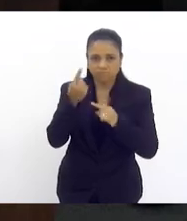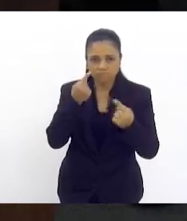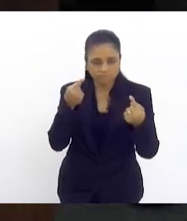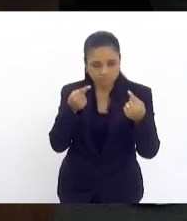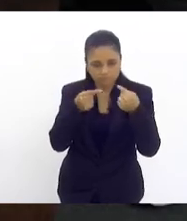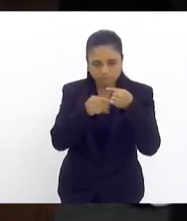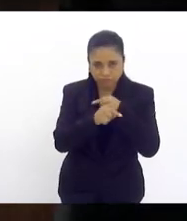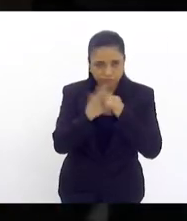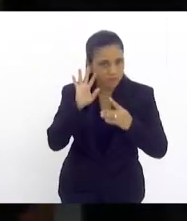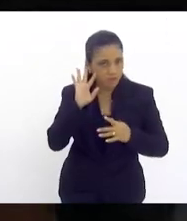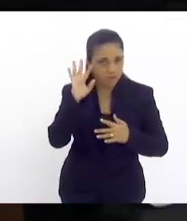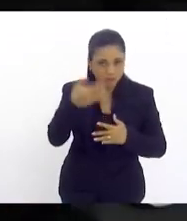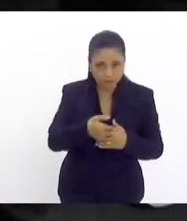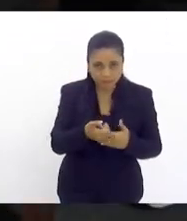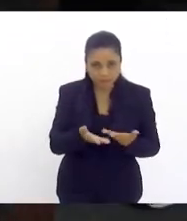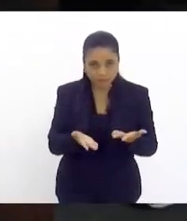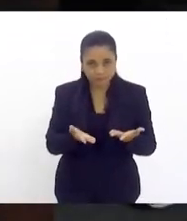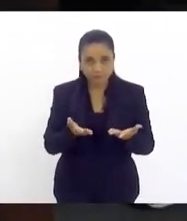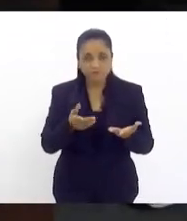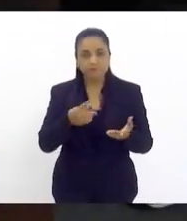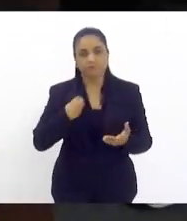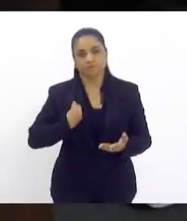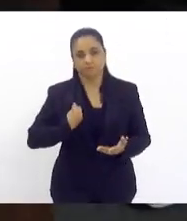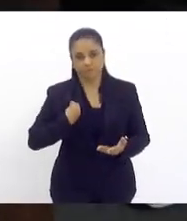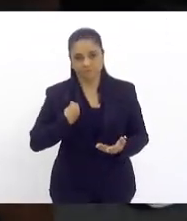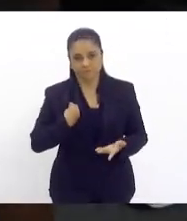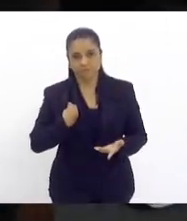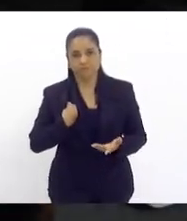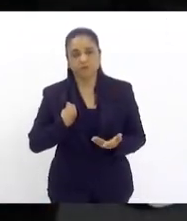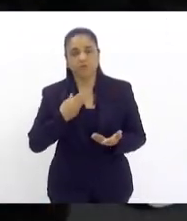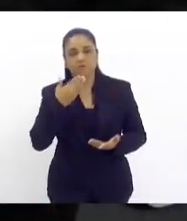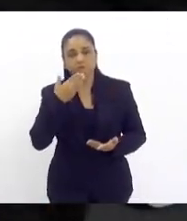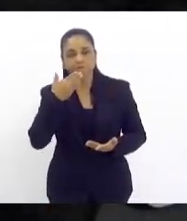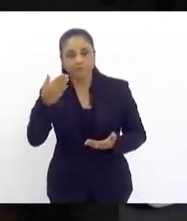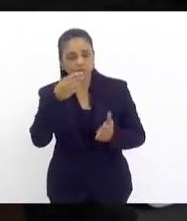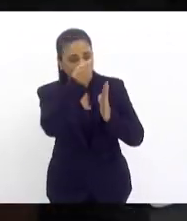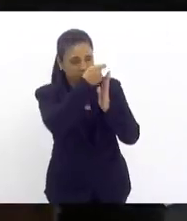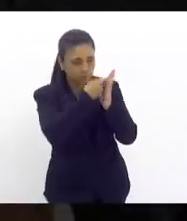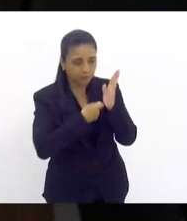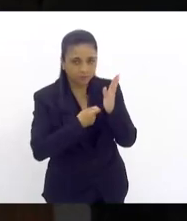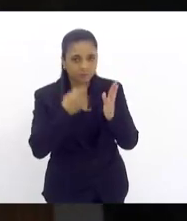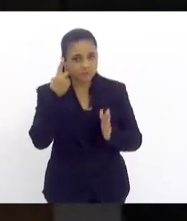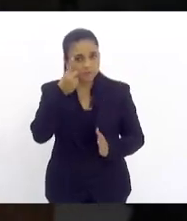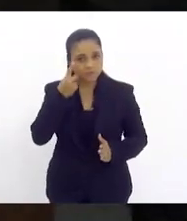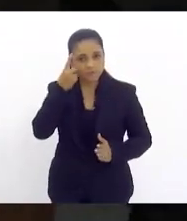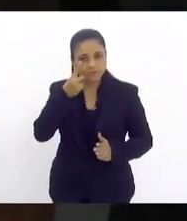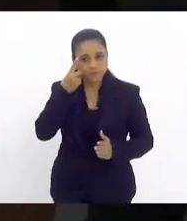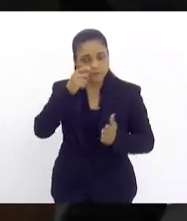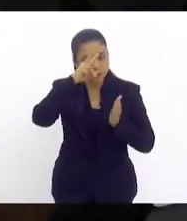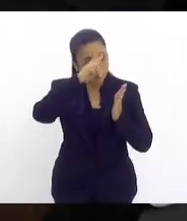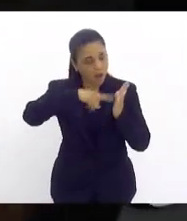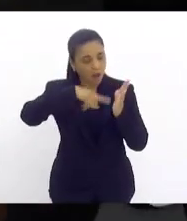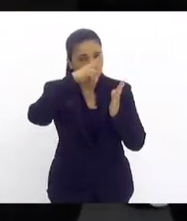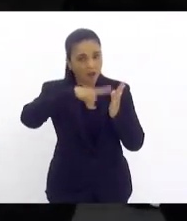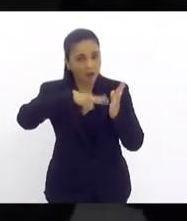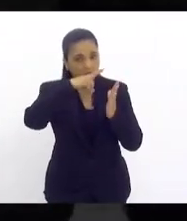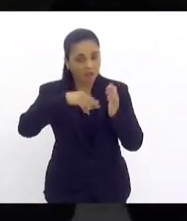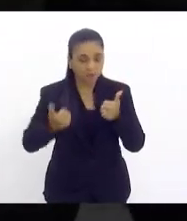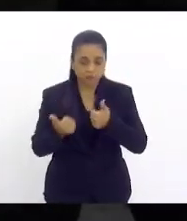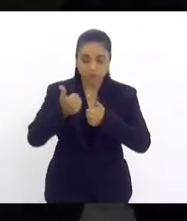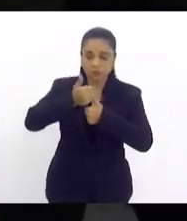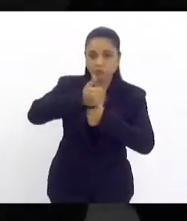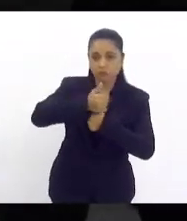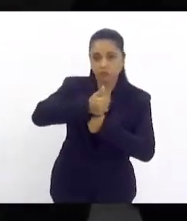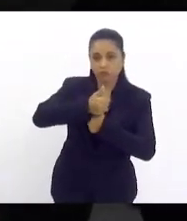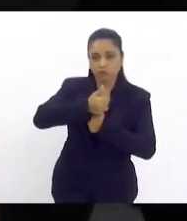que existiam. Então, eu queria só solicitar ao relator que lesse o substitutivo